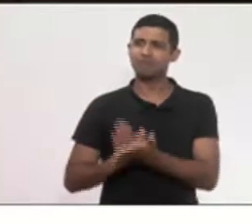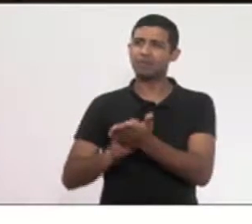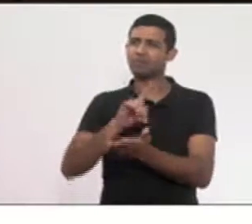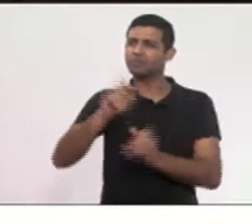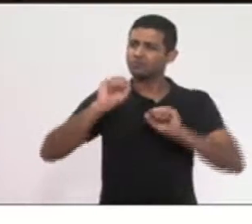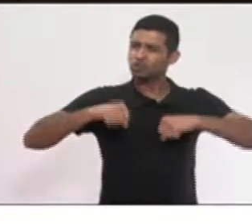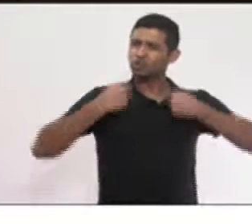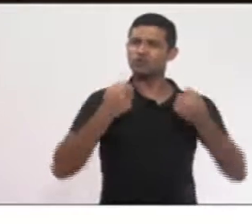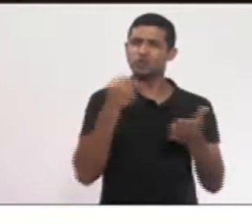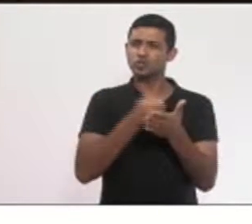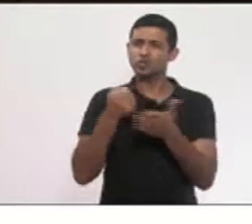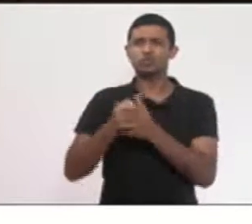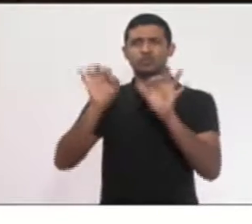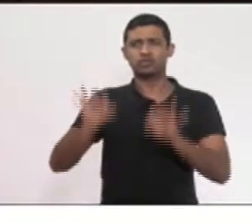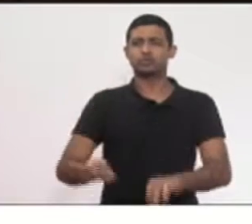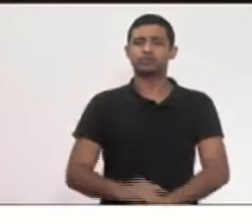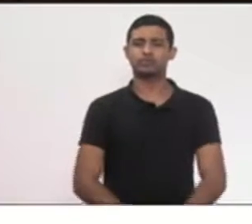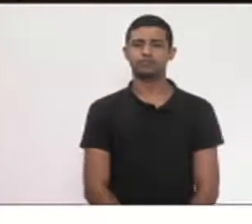justa.